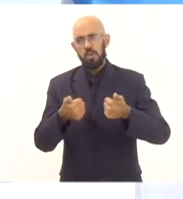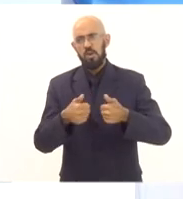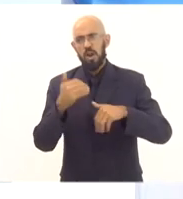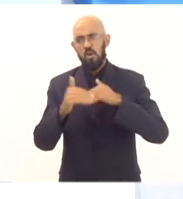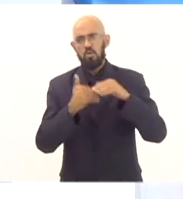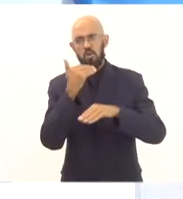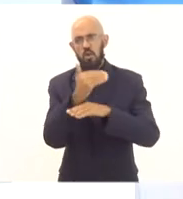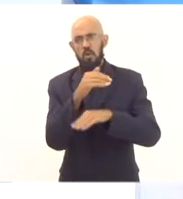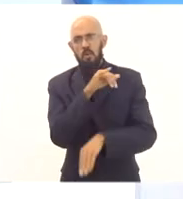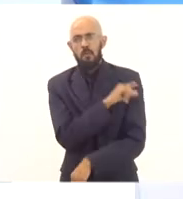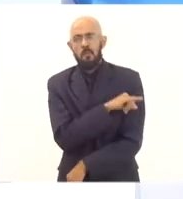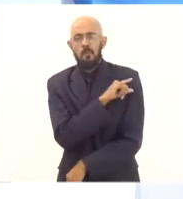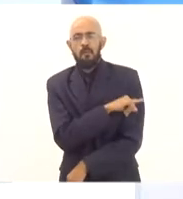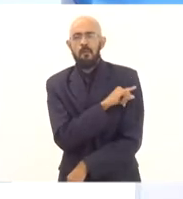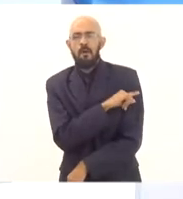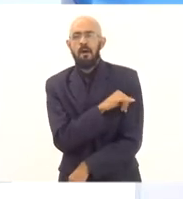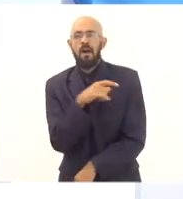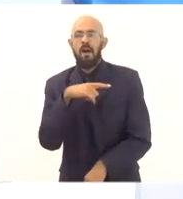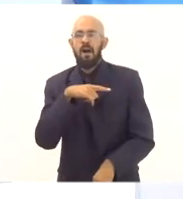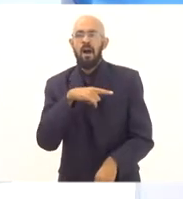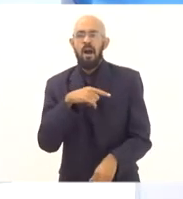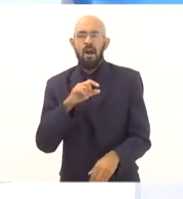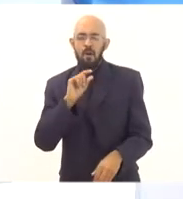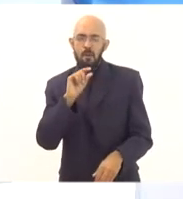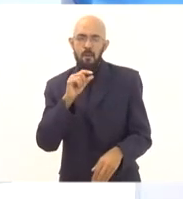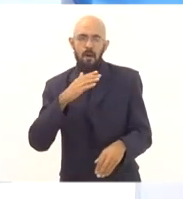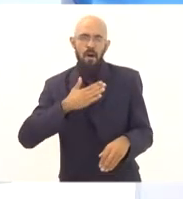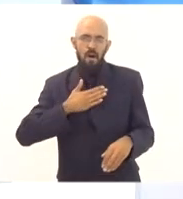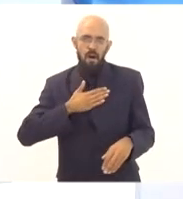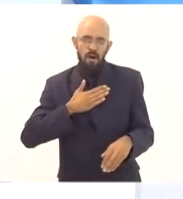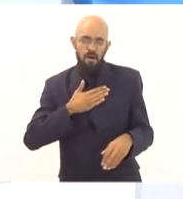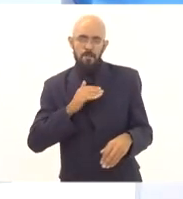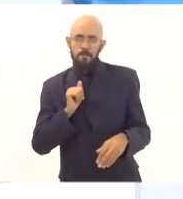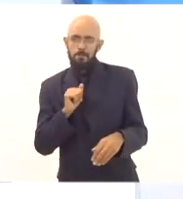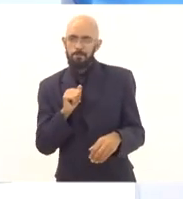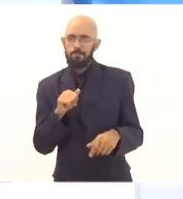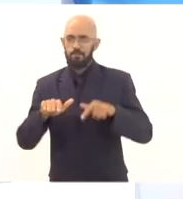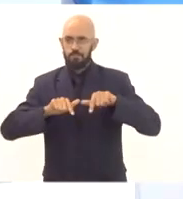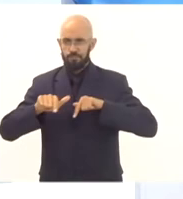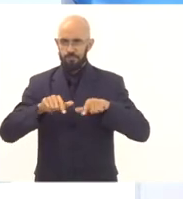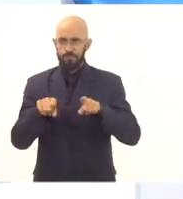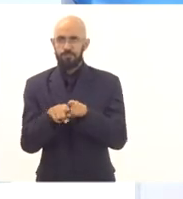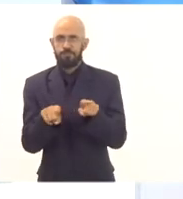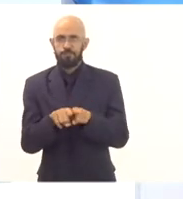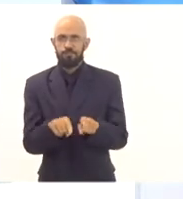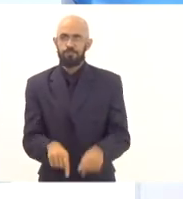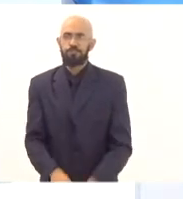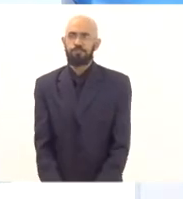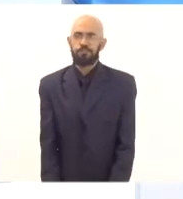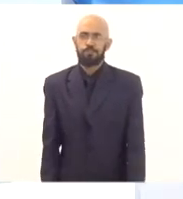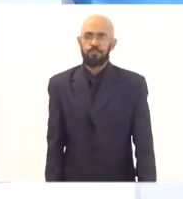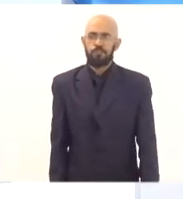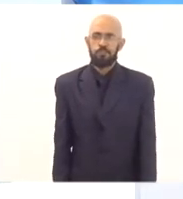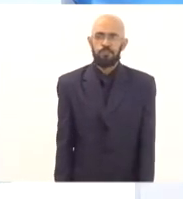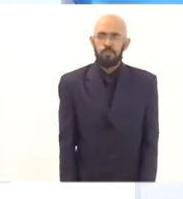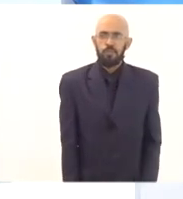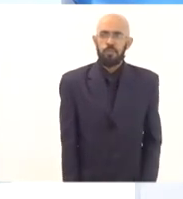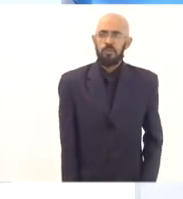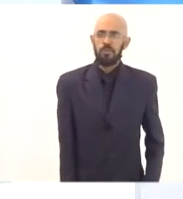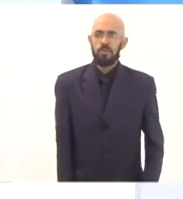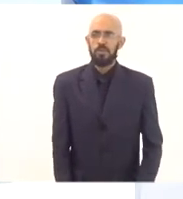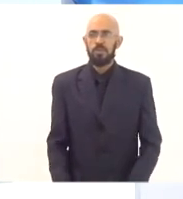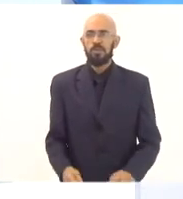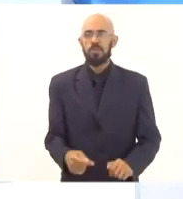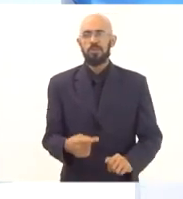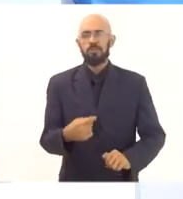programa Super RJ que tem um pouquinho do meu de e então me sinto responsável né como que vai como Deputado não pai